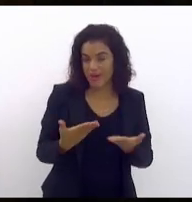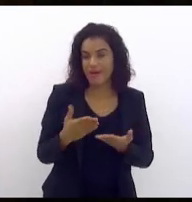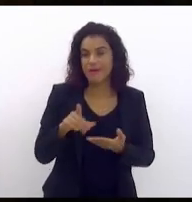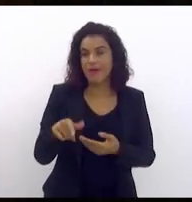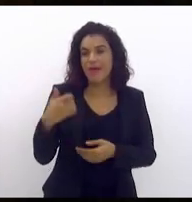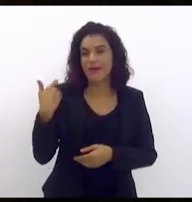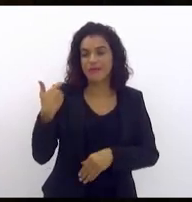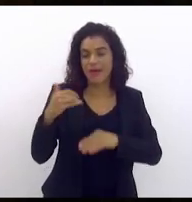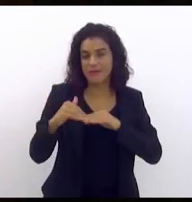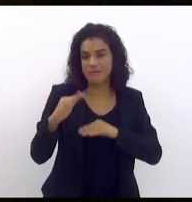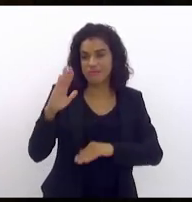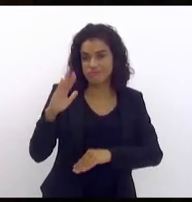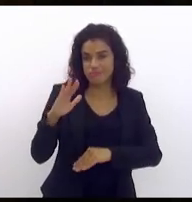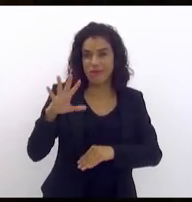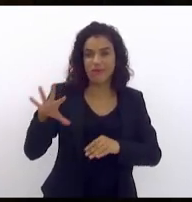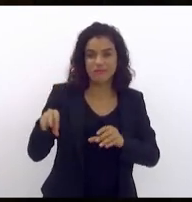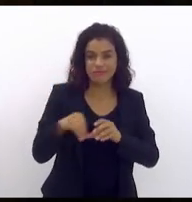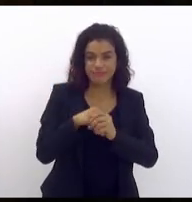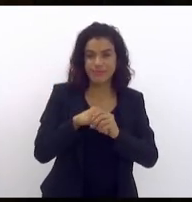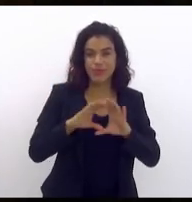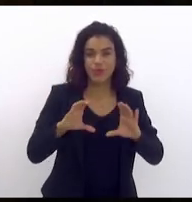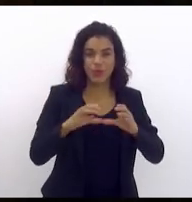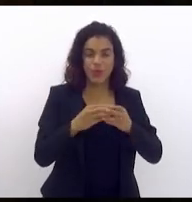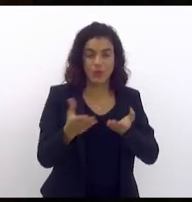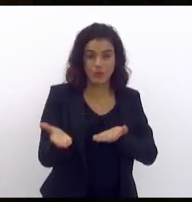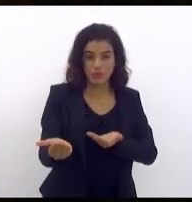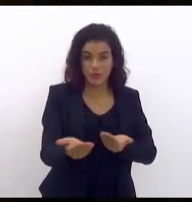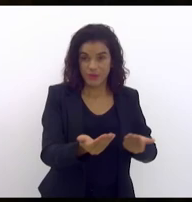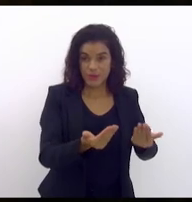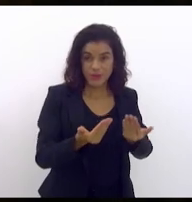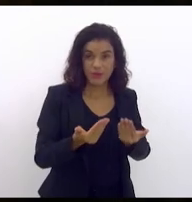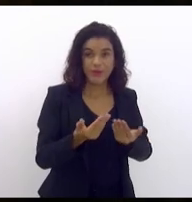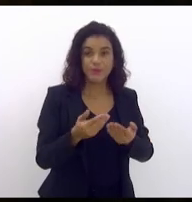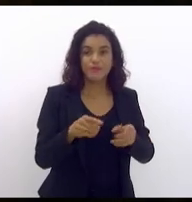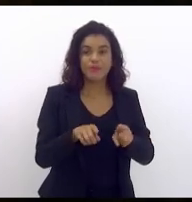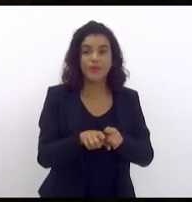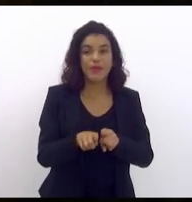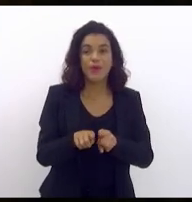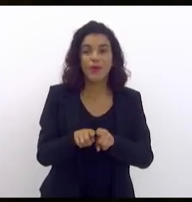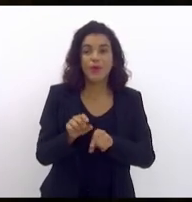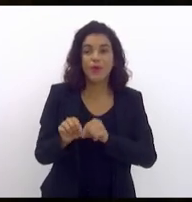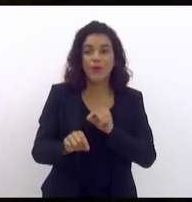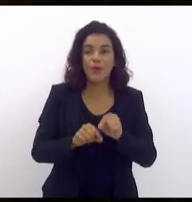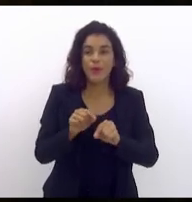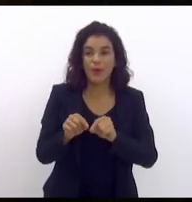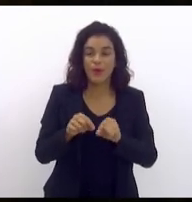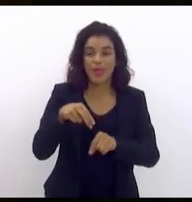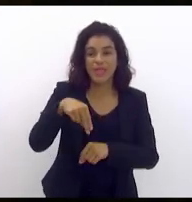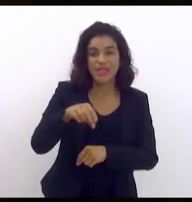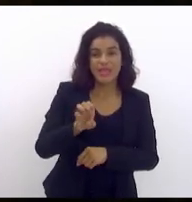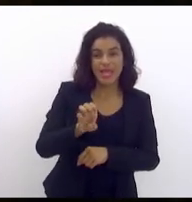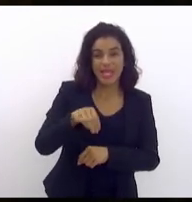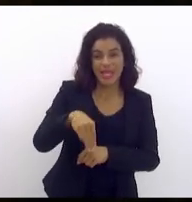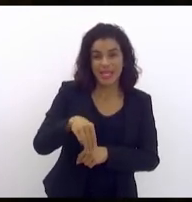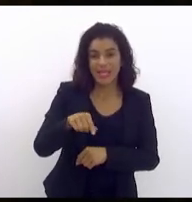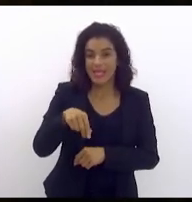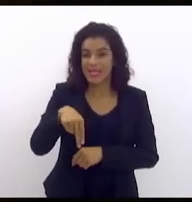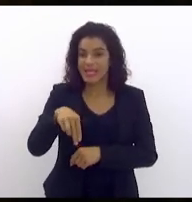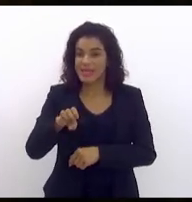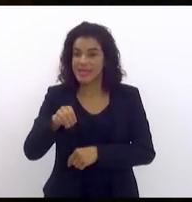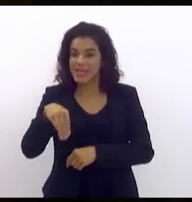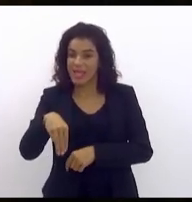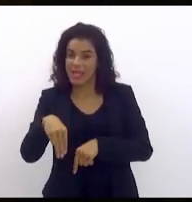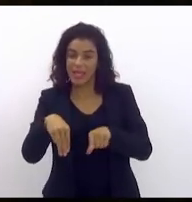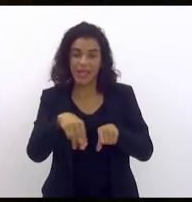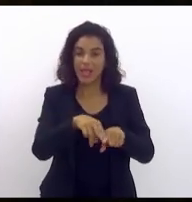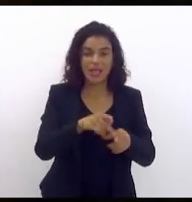irem a maioridade fazer parte do nosso núcleo de juventude eles engrossam os nemem como bem lembrou o nosso Deputado aqueles que